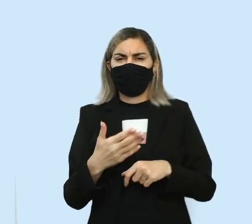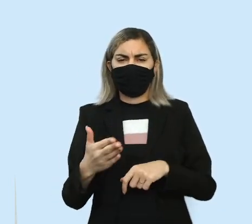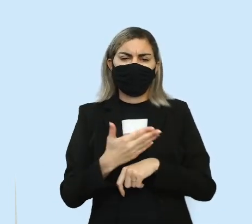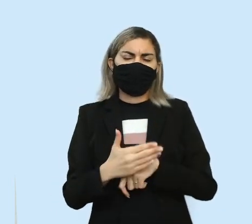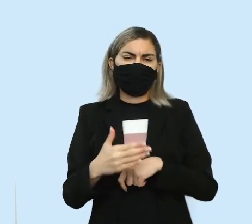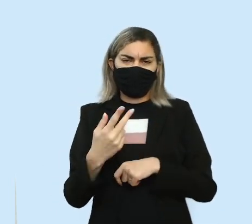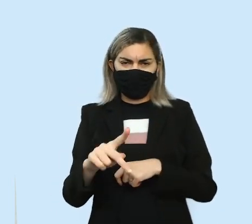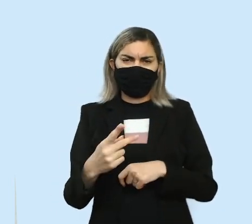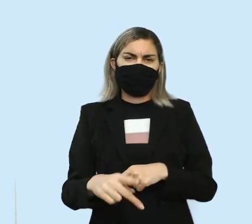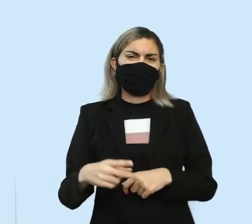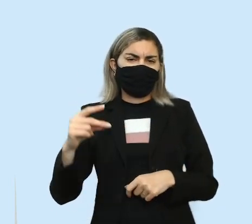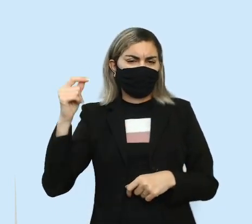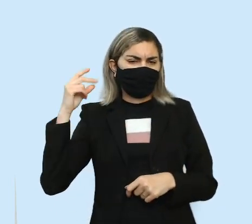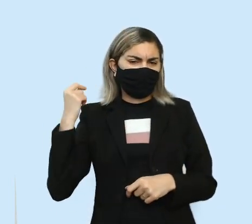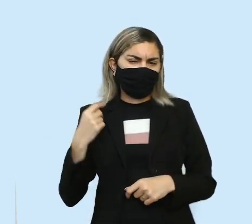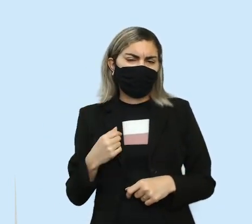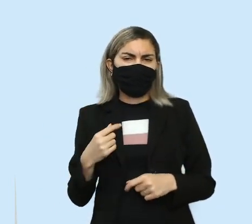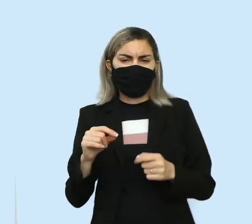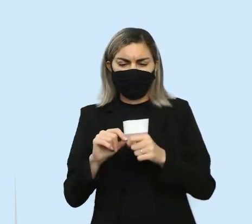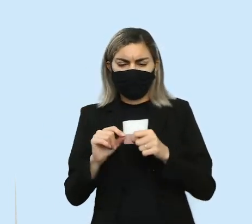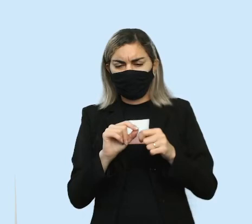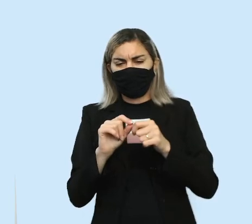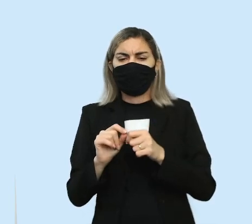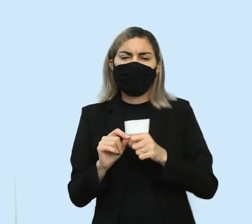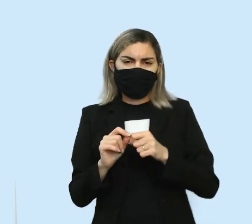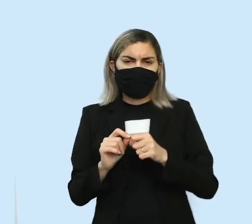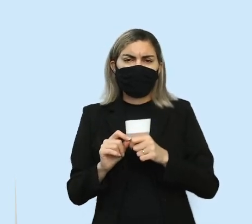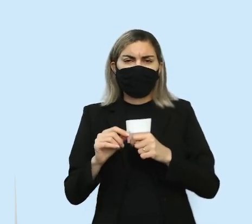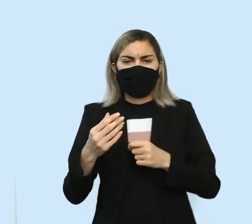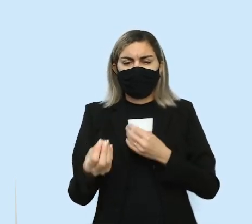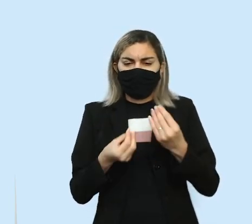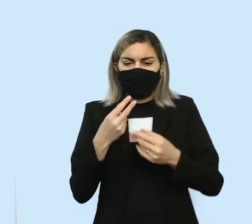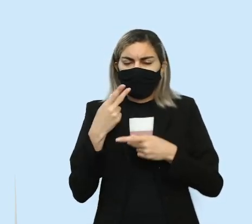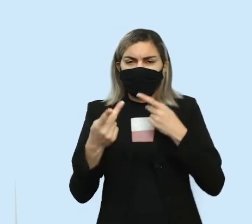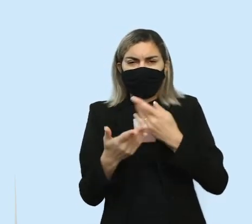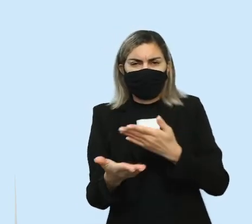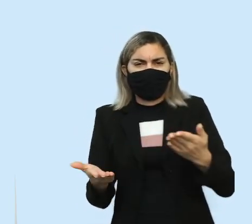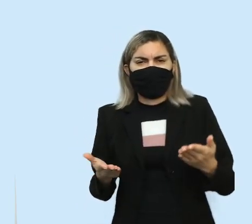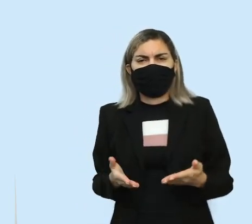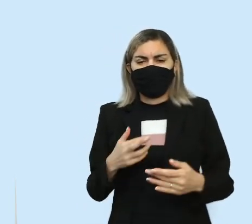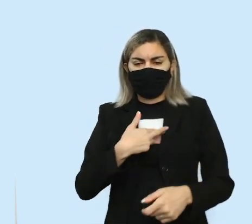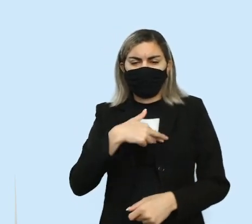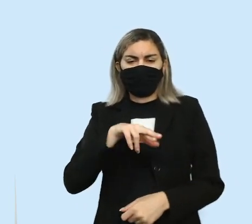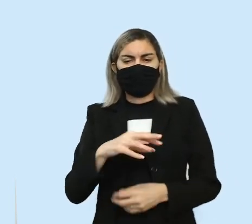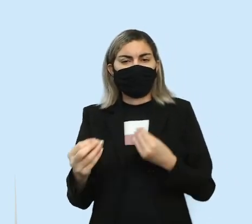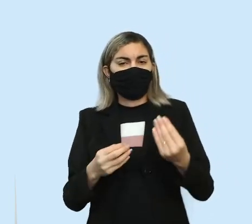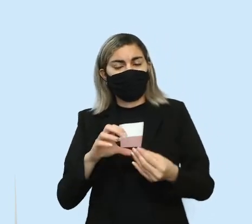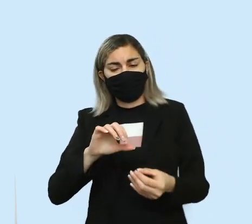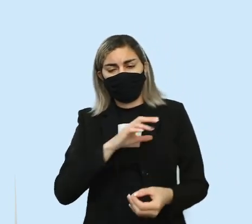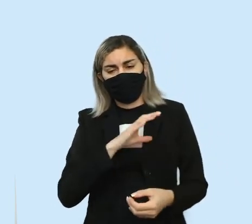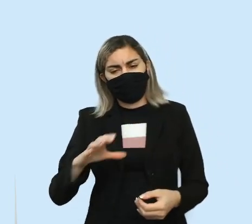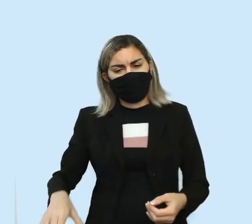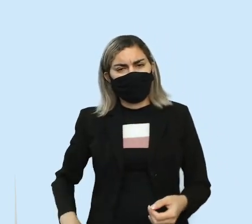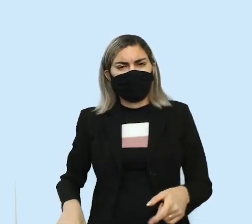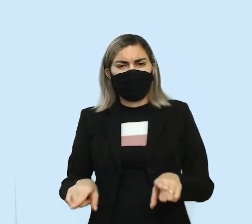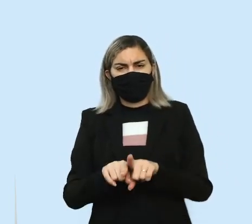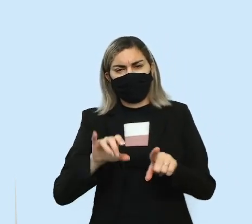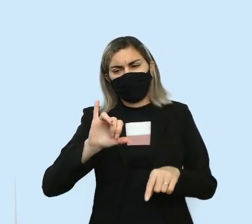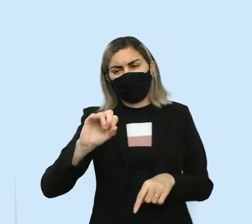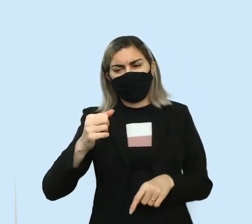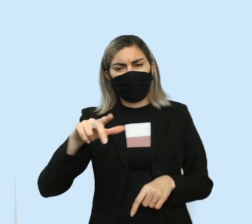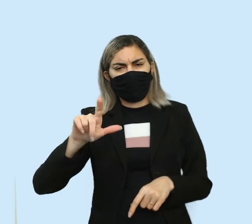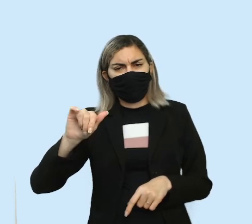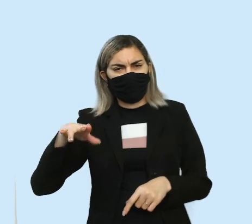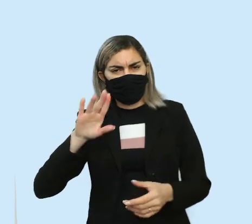acostumada naquela época da antiguidade. Construindo aqui até um ponto de partida, como eu disse também aqui, para religiões como o cristianismo e até mesmo o islamismo,